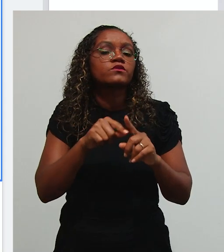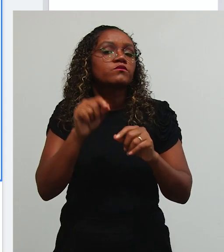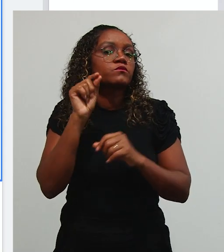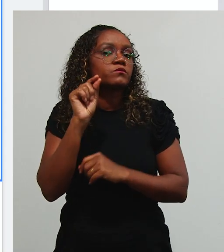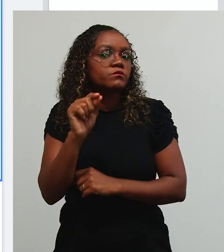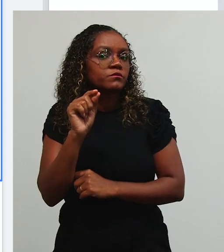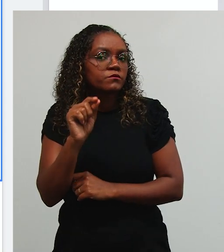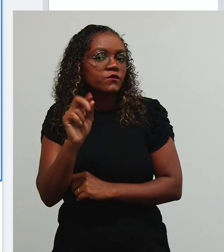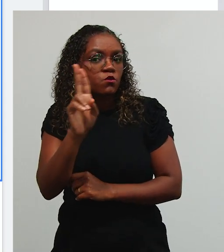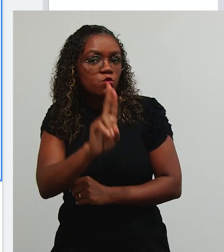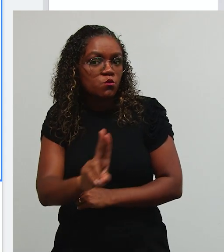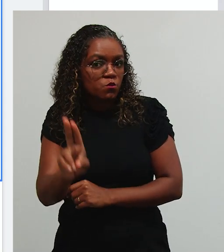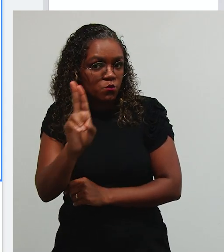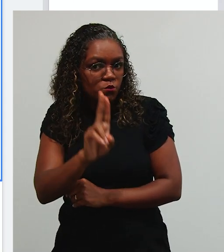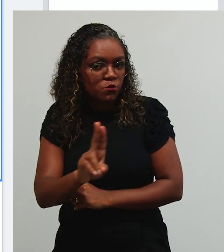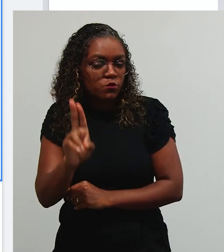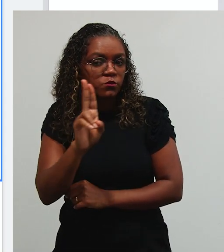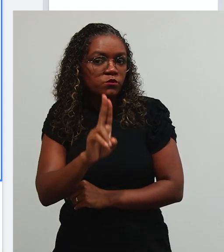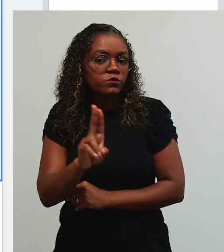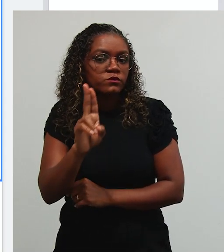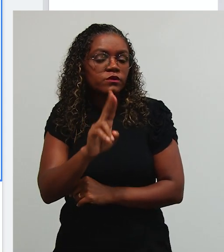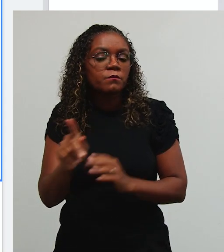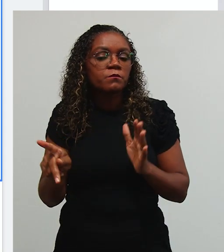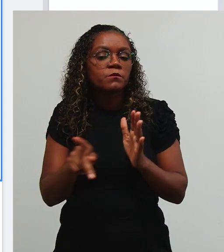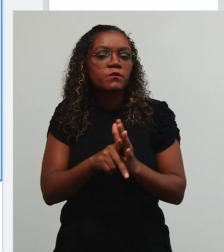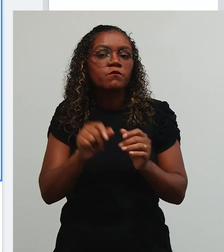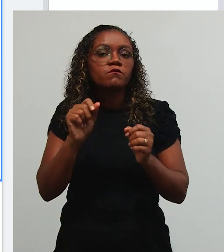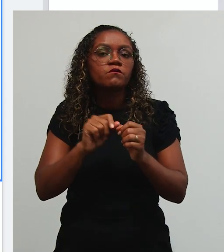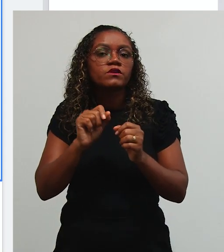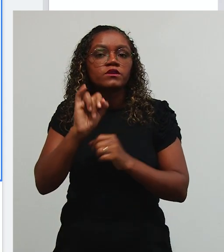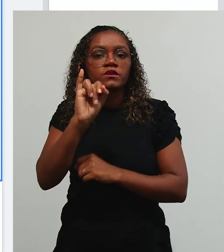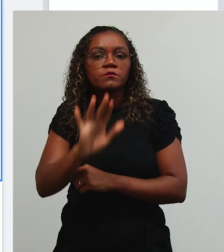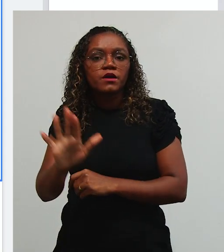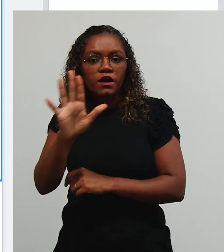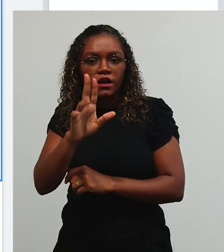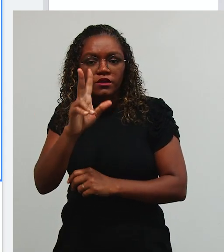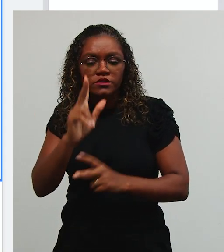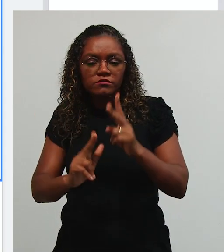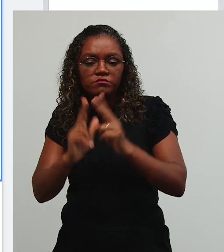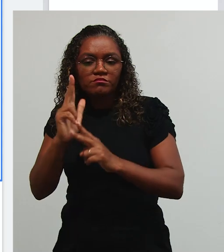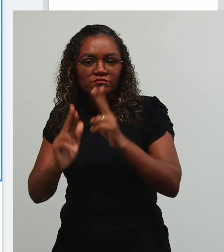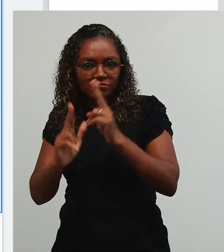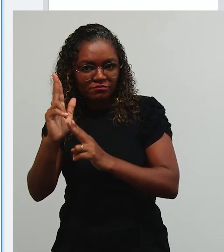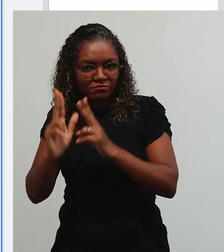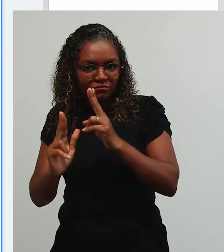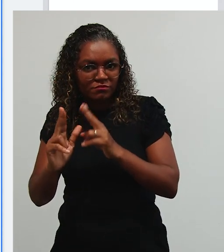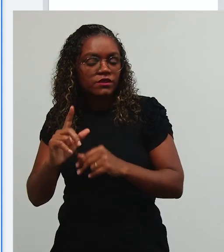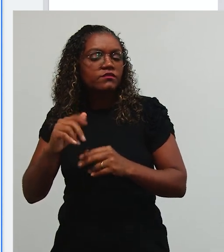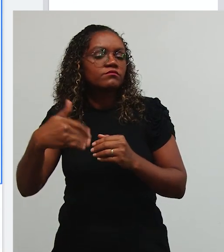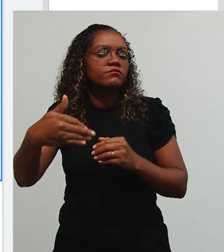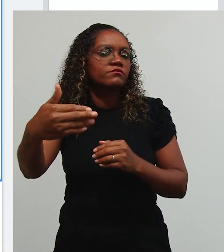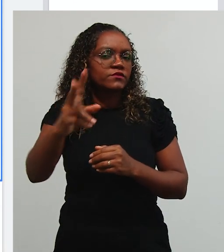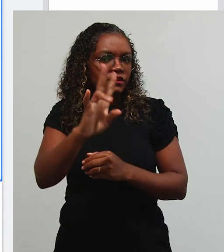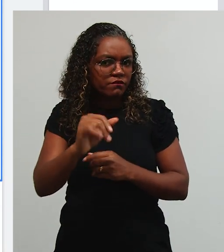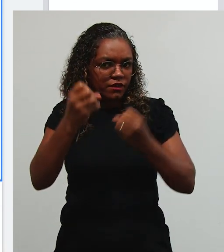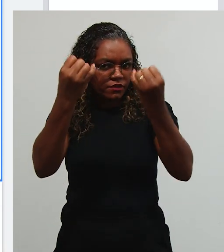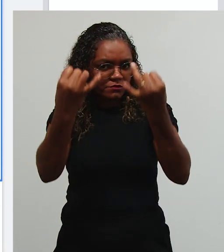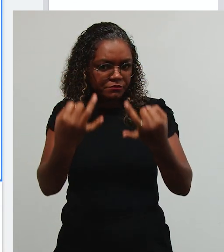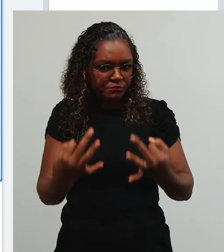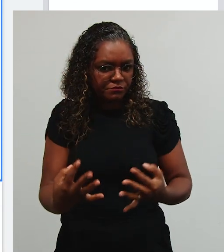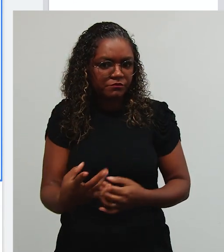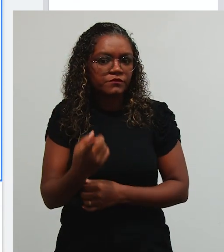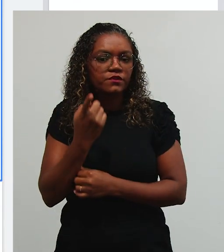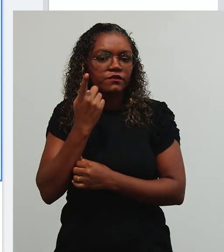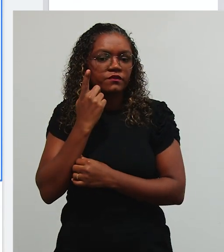no caso de você utilizar para fazer edição de imagens. E aí a gente vai ver a imagem num outro episódio. Então, basta você